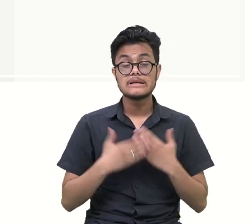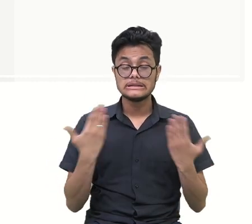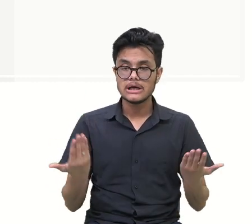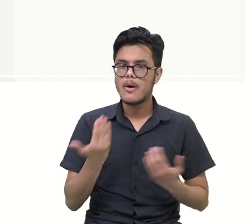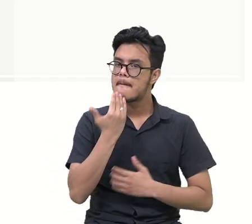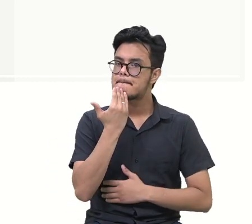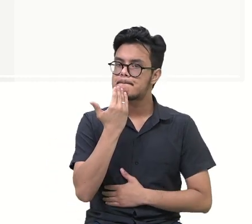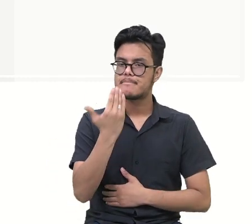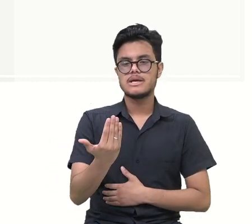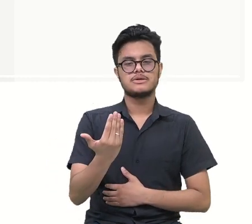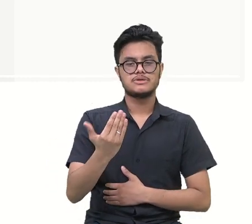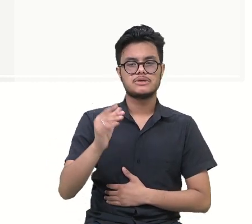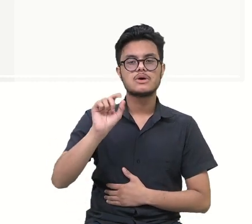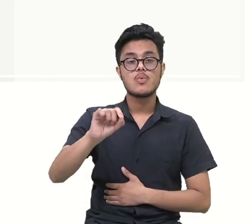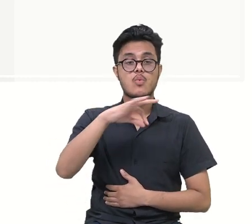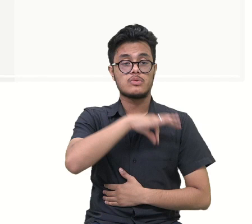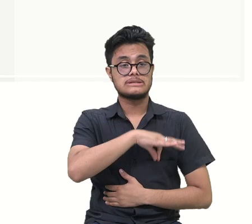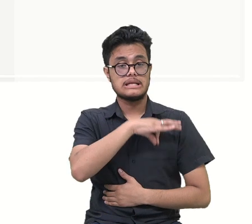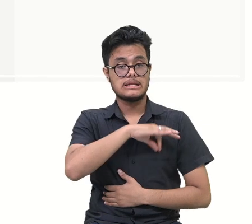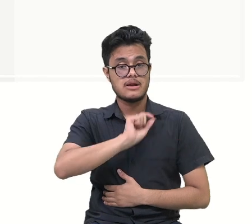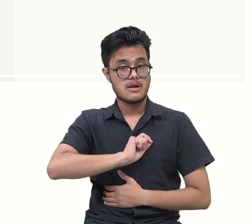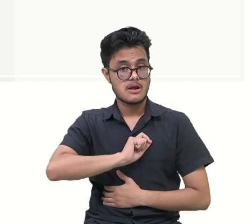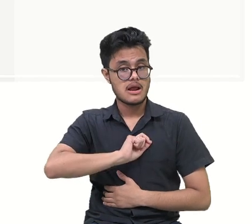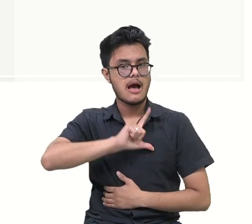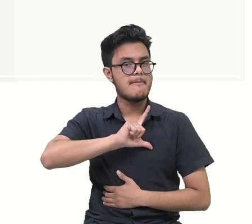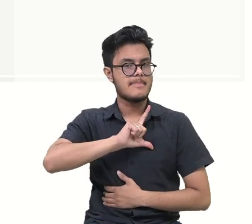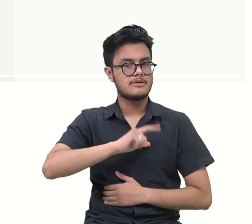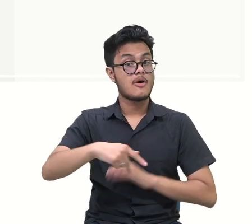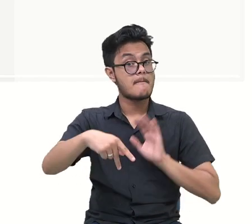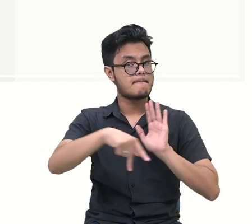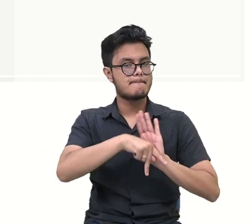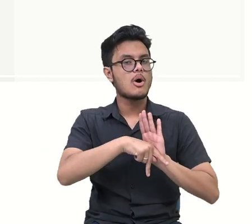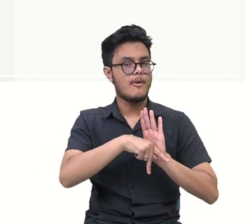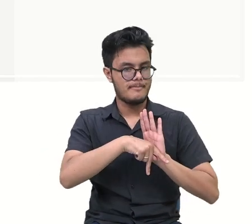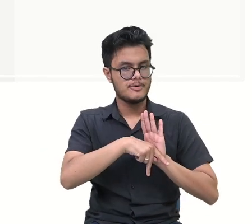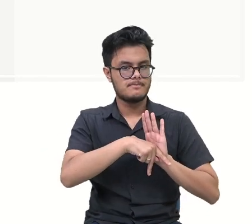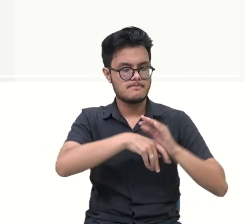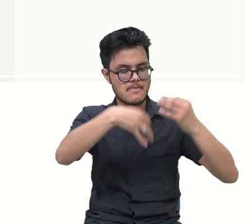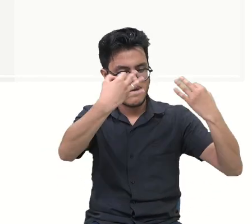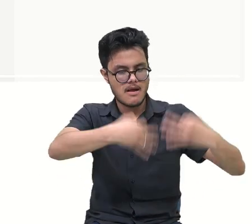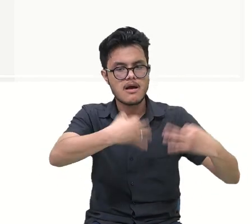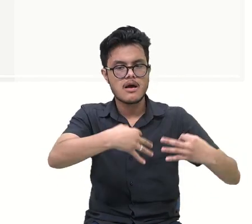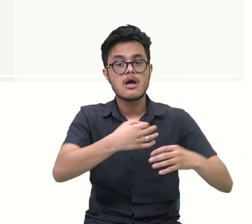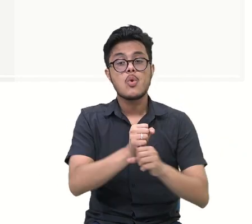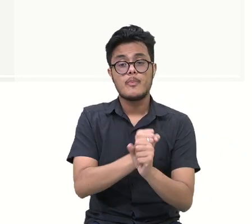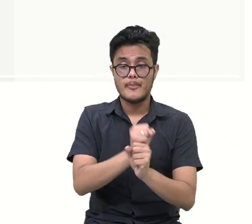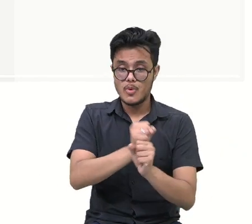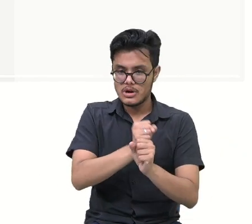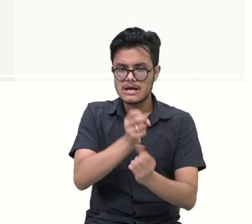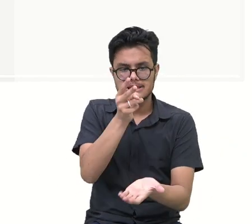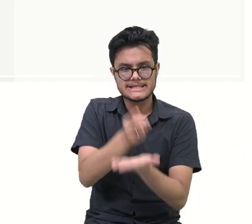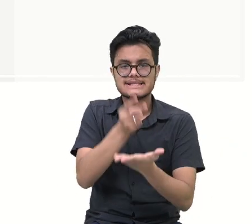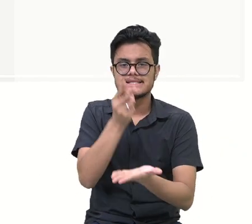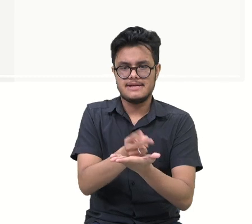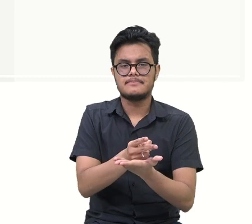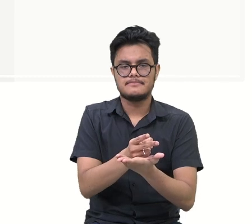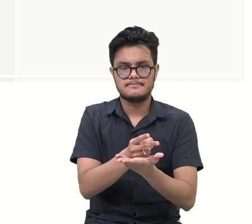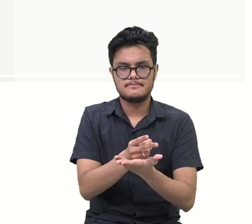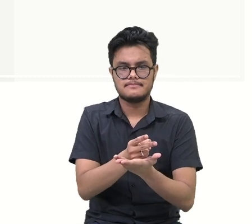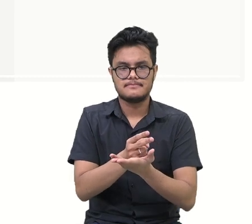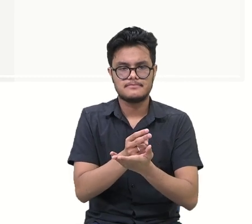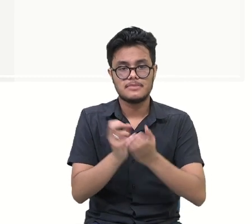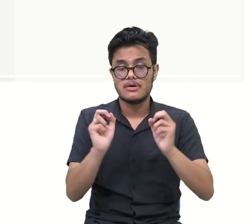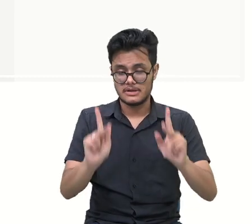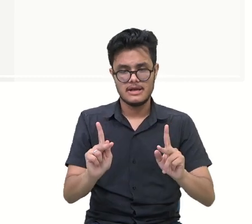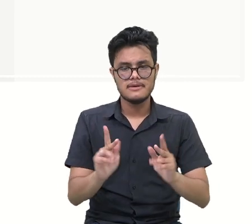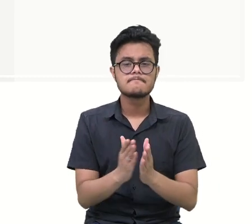propondo um aumento percentual fixo por cada ano dedicado ao trabalho.